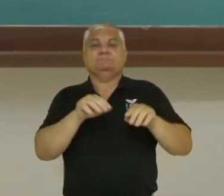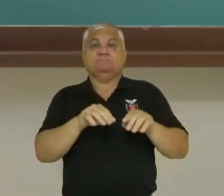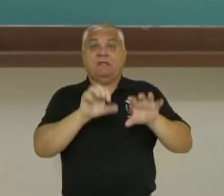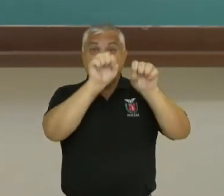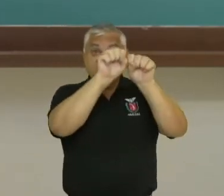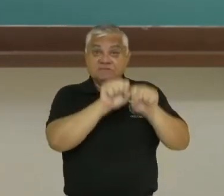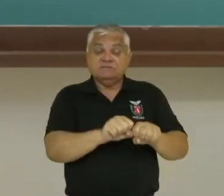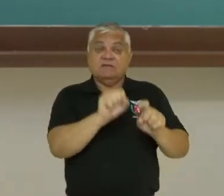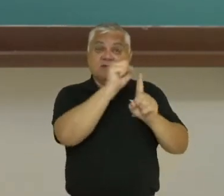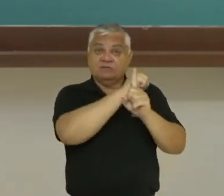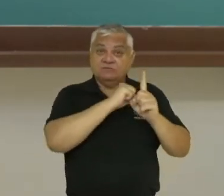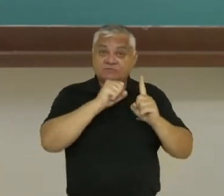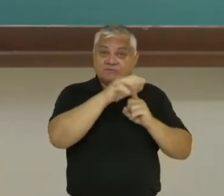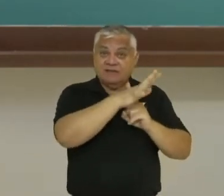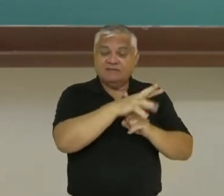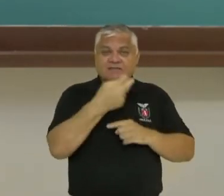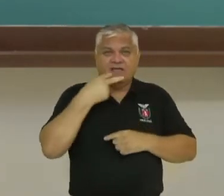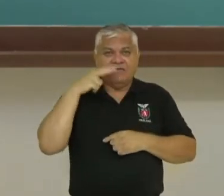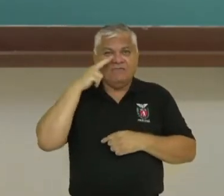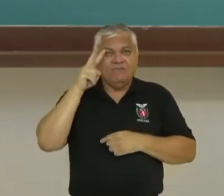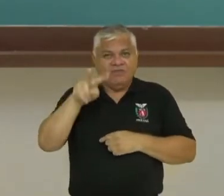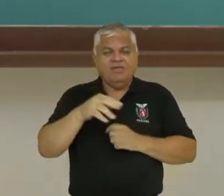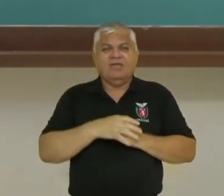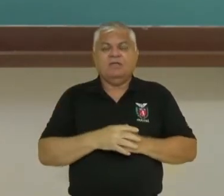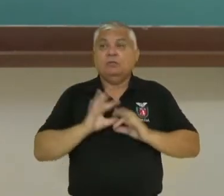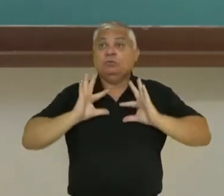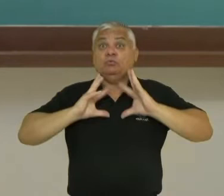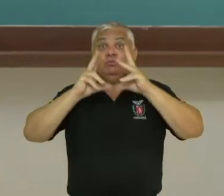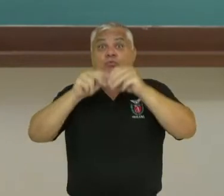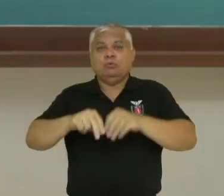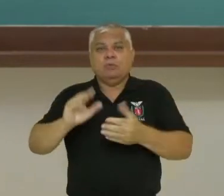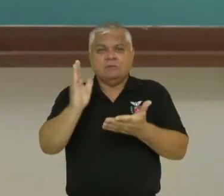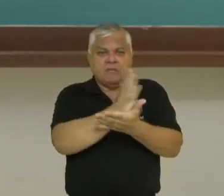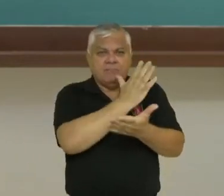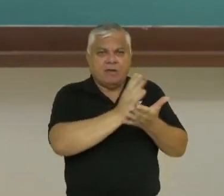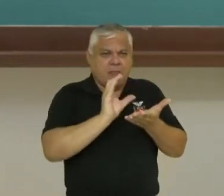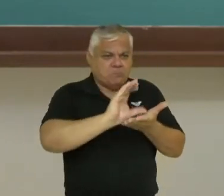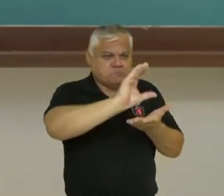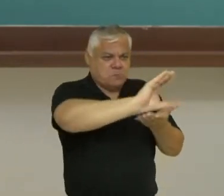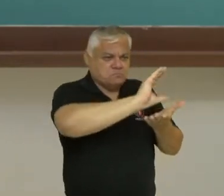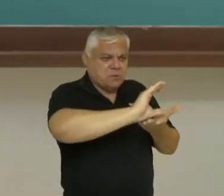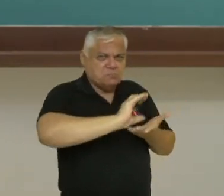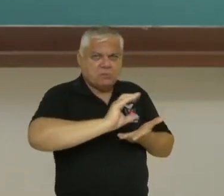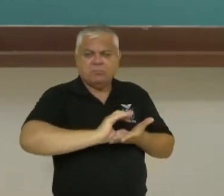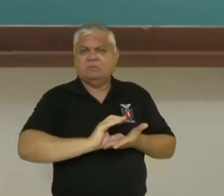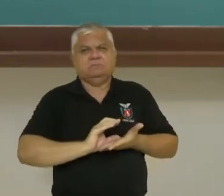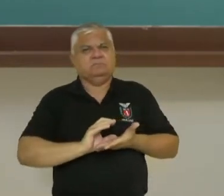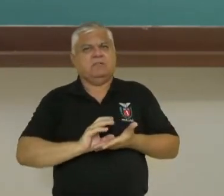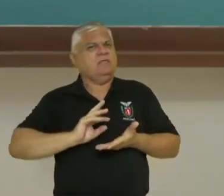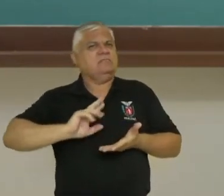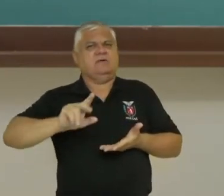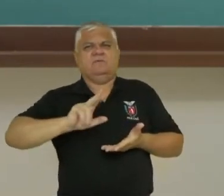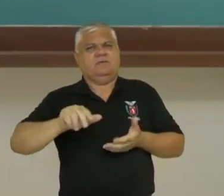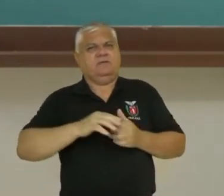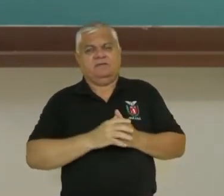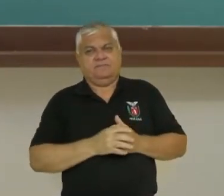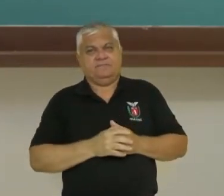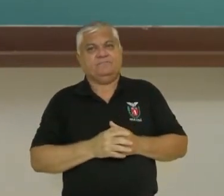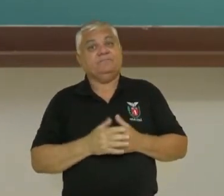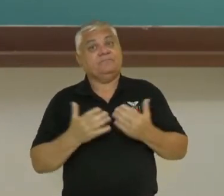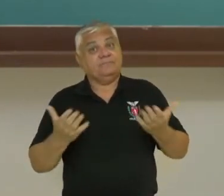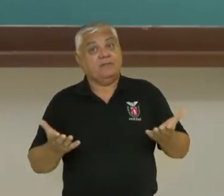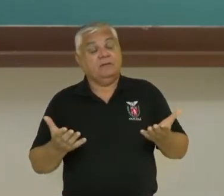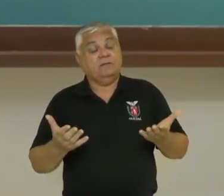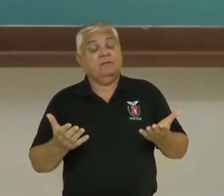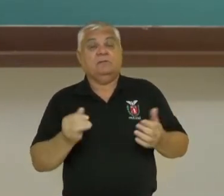muitas vezes se vê na internet, todo mundo tem que dividir tudo, né? Para